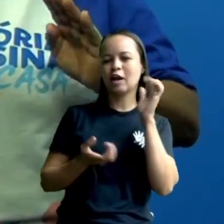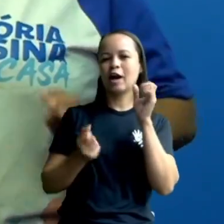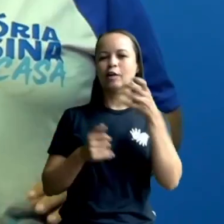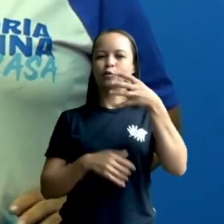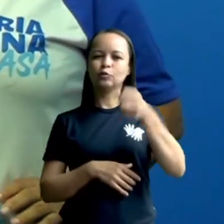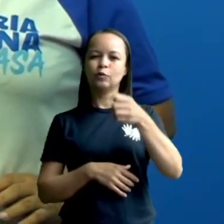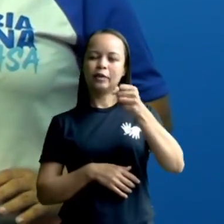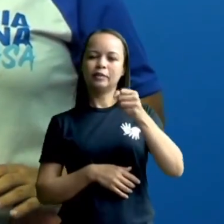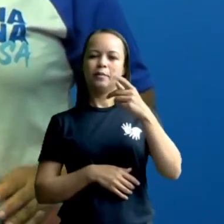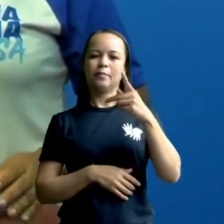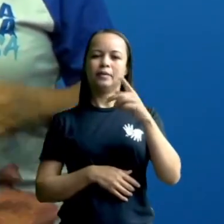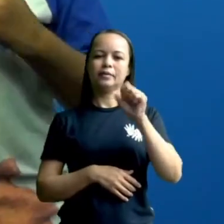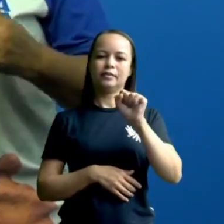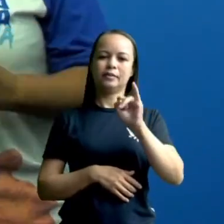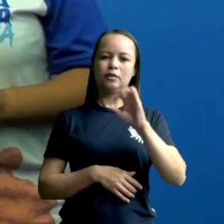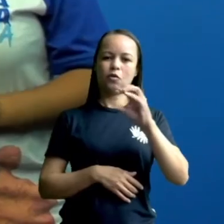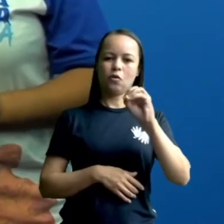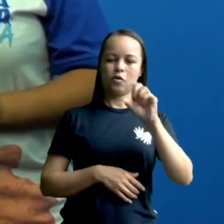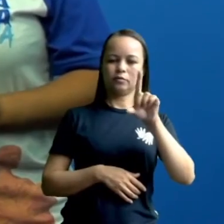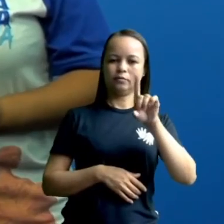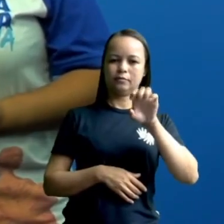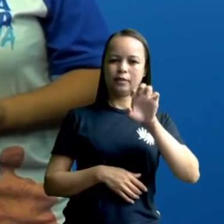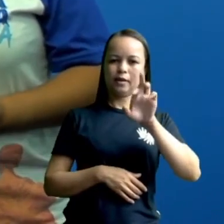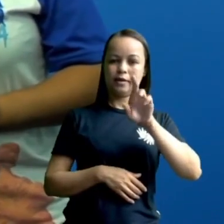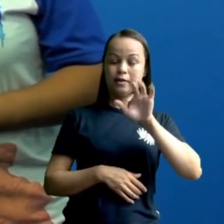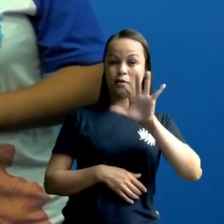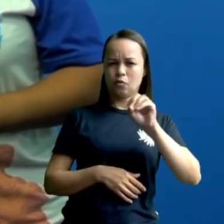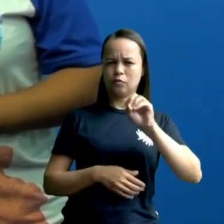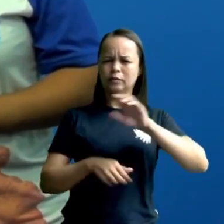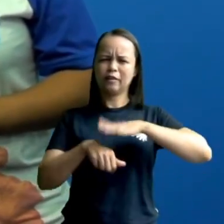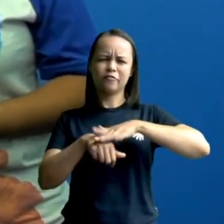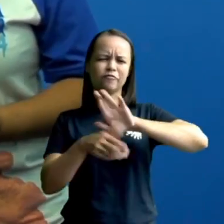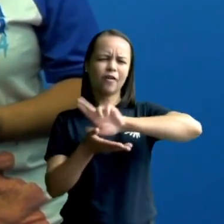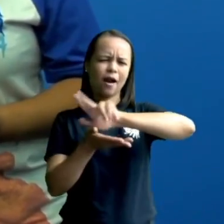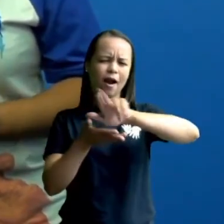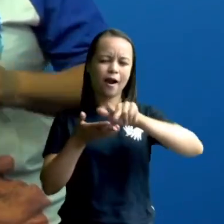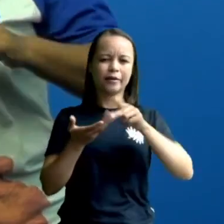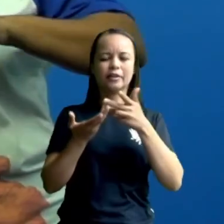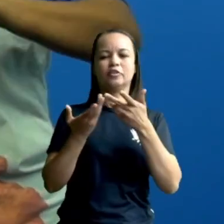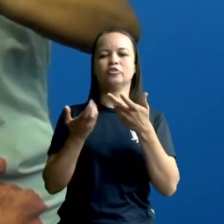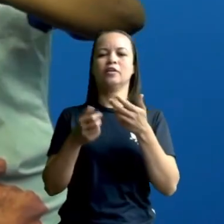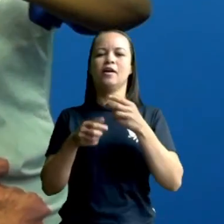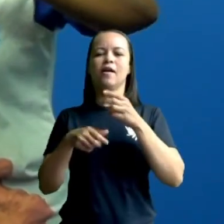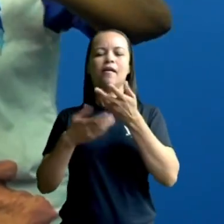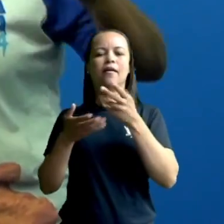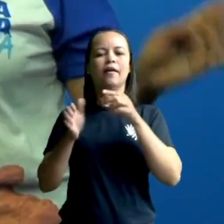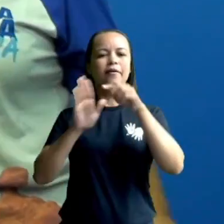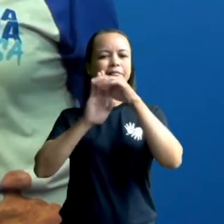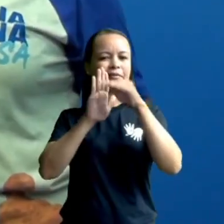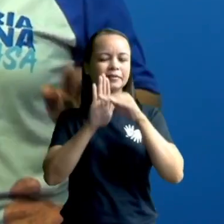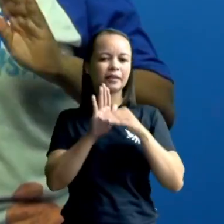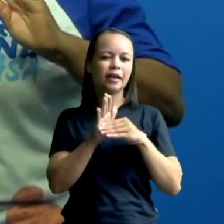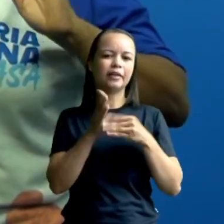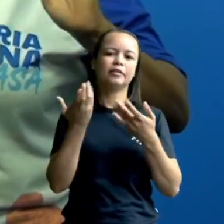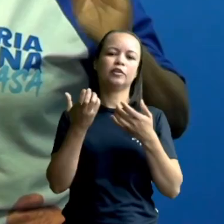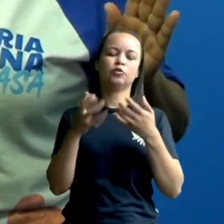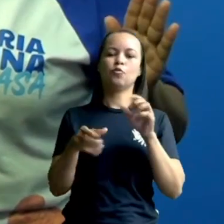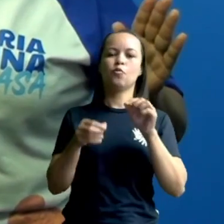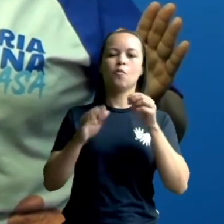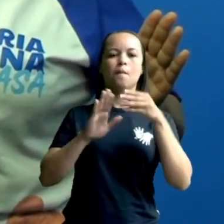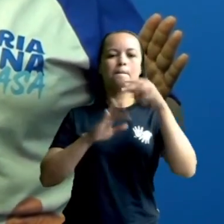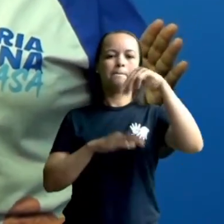leite psicodélico? Tem mais receitas no canal Manual do Mundo. Vocês vão ver coisas maravilhosas,